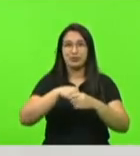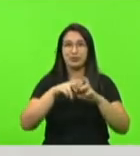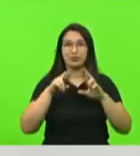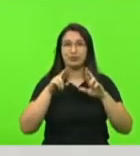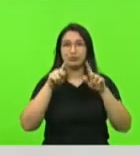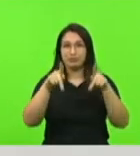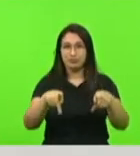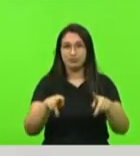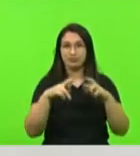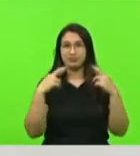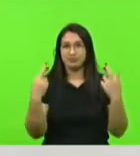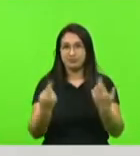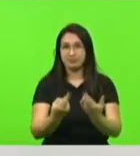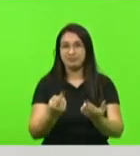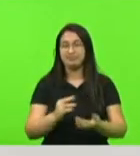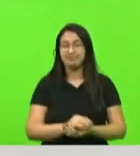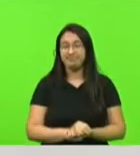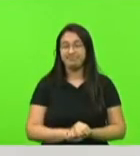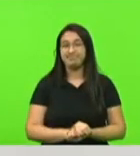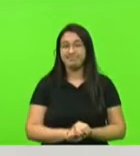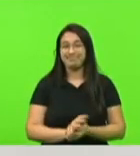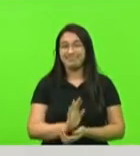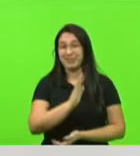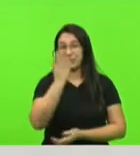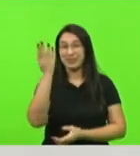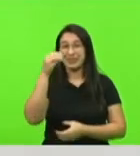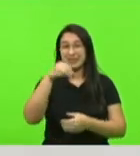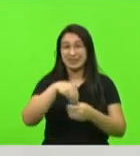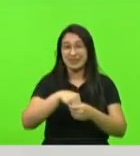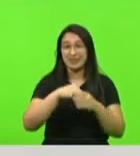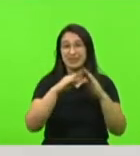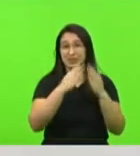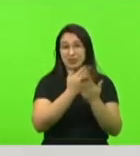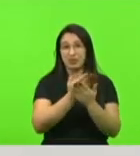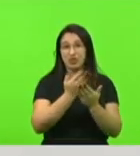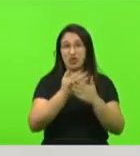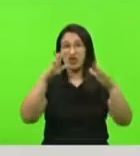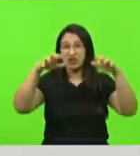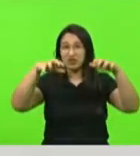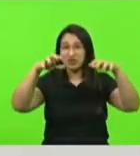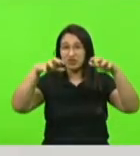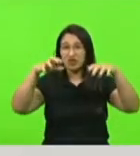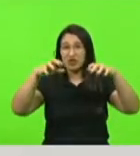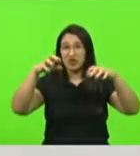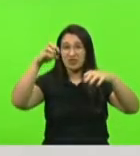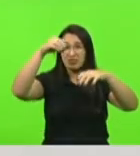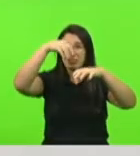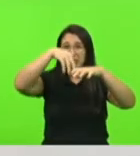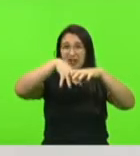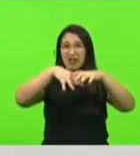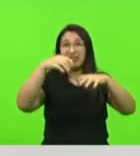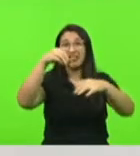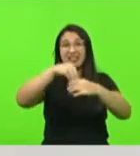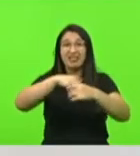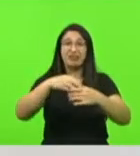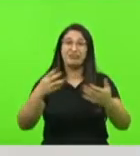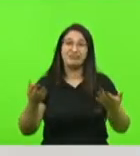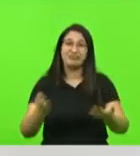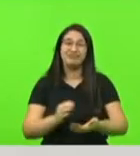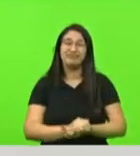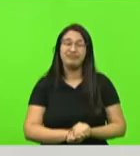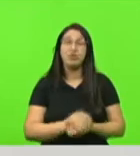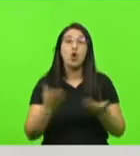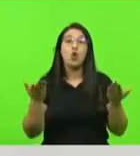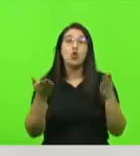pouquinho? Essa situação da escola de Pouso Redondo quando chove. Aí, eu também recebi hoje de